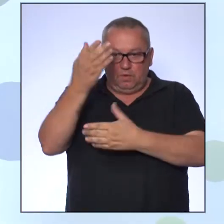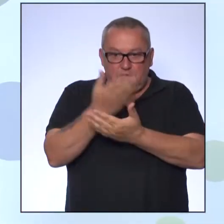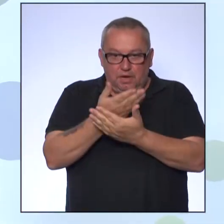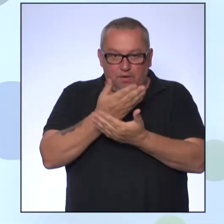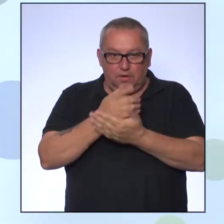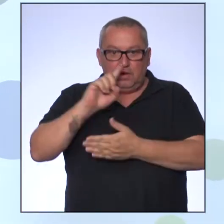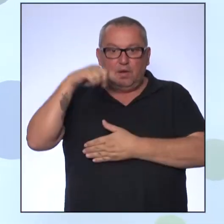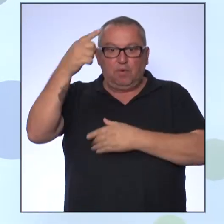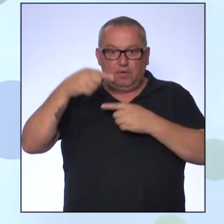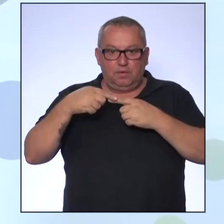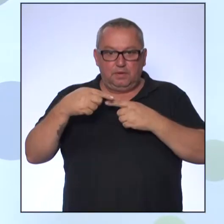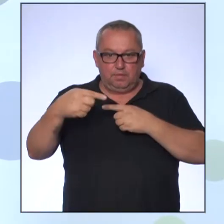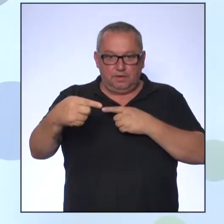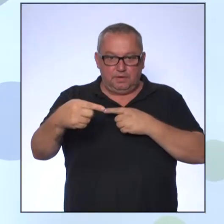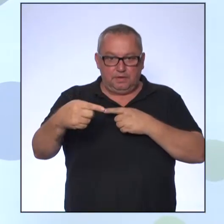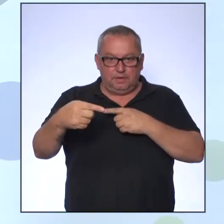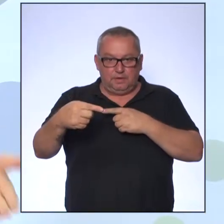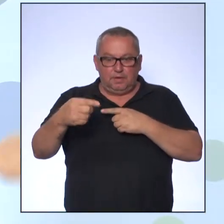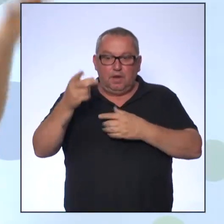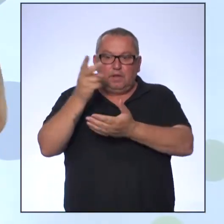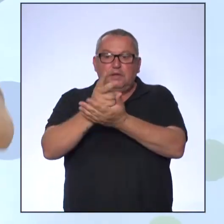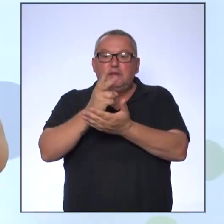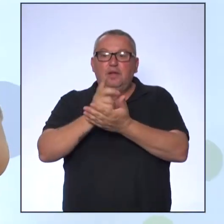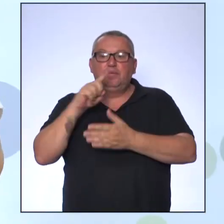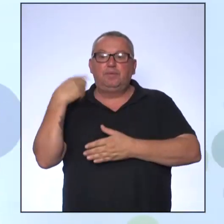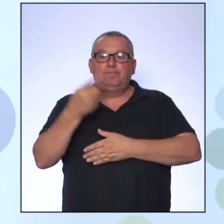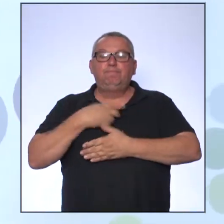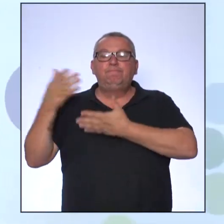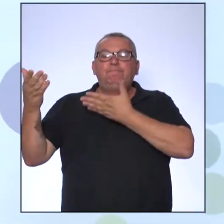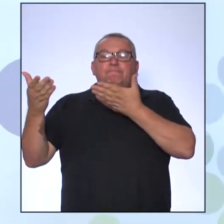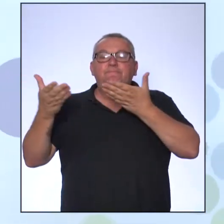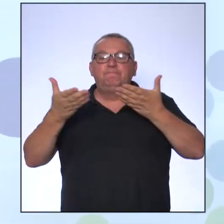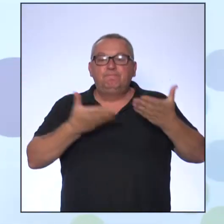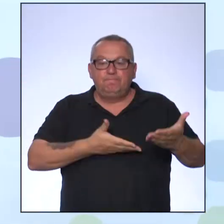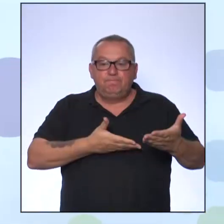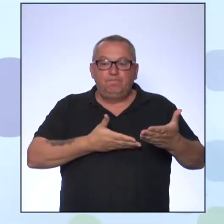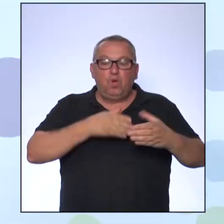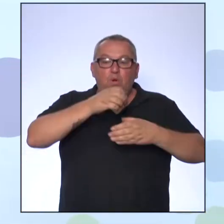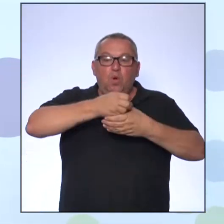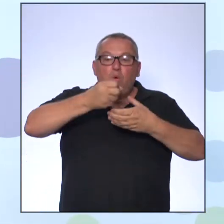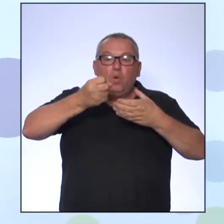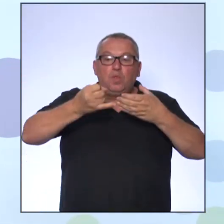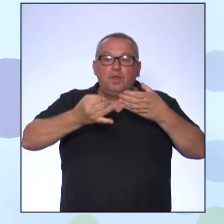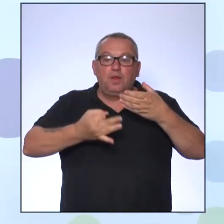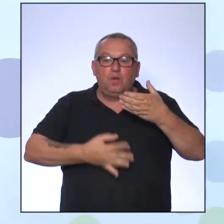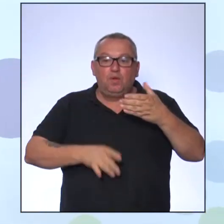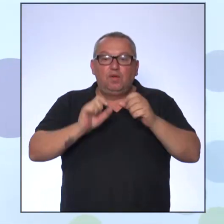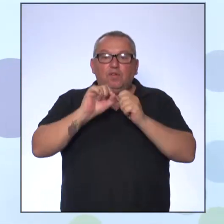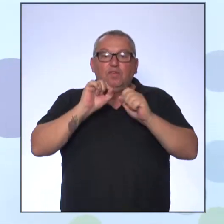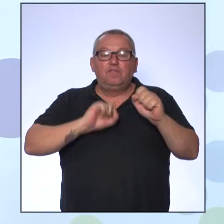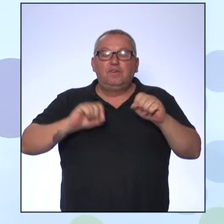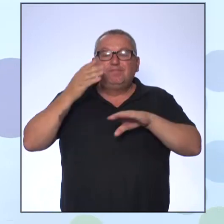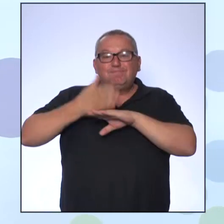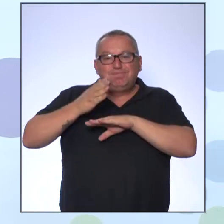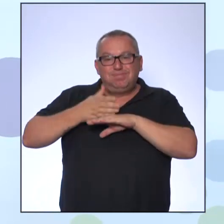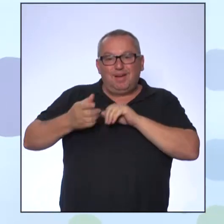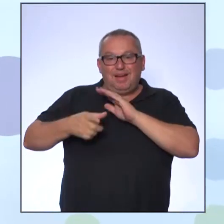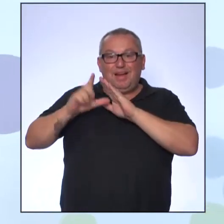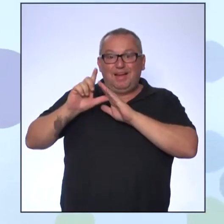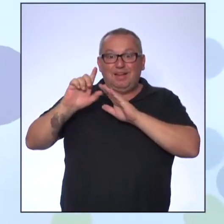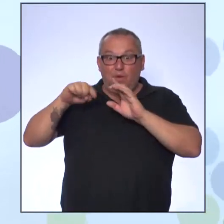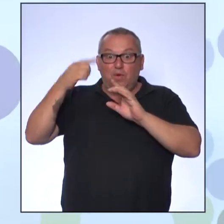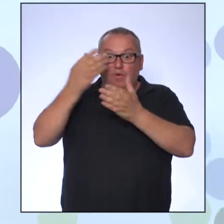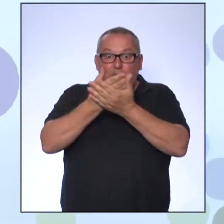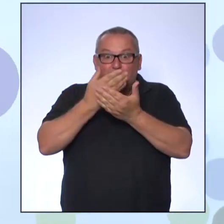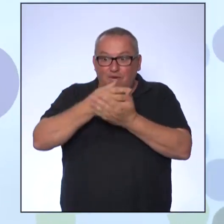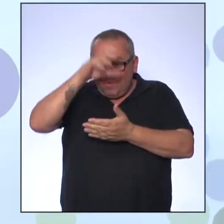na próxima semana. Então, sempre que nós trouxermos um elemento de conteúdo, nós vamos fazer aqui um aquecimento. Nossa, então a próxima